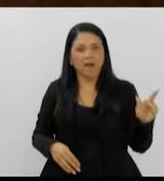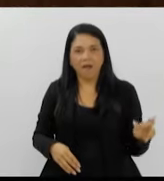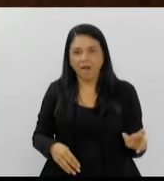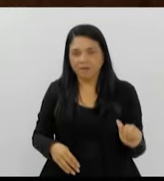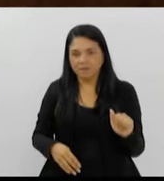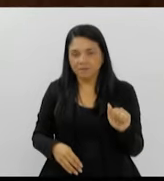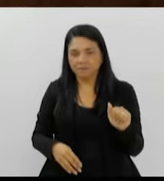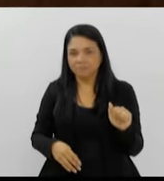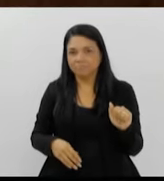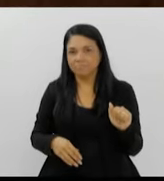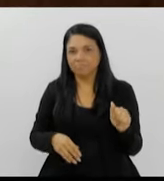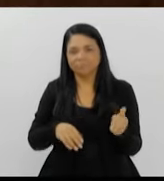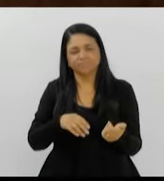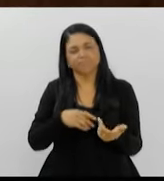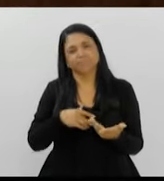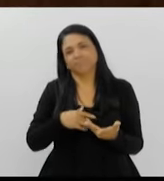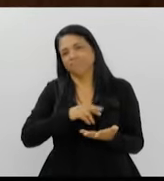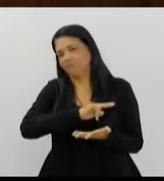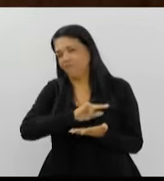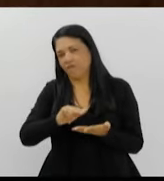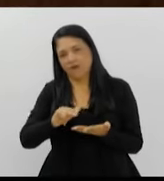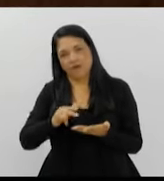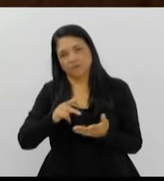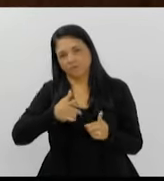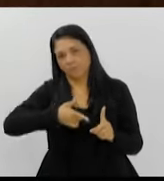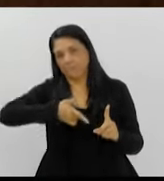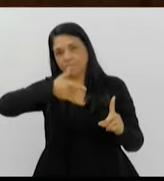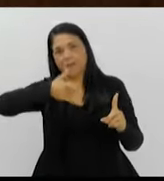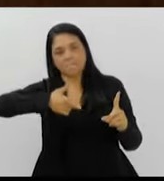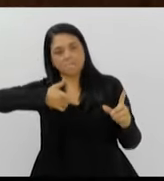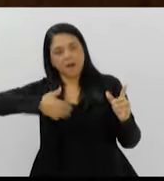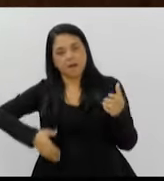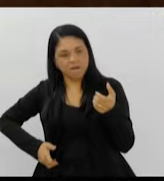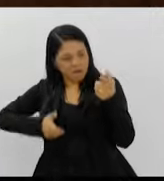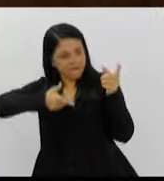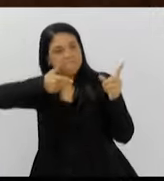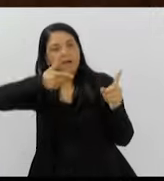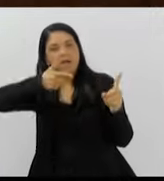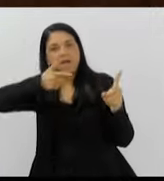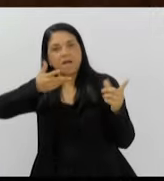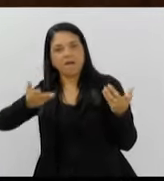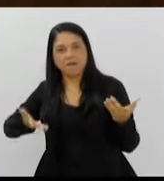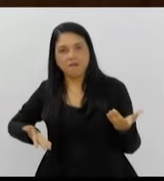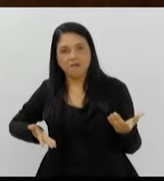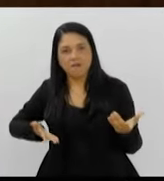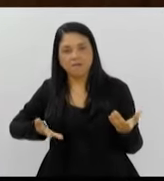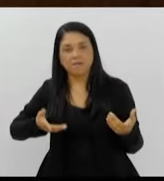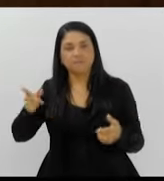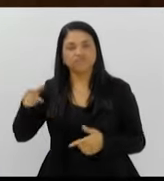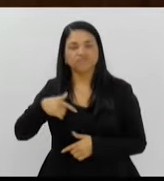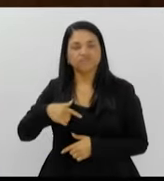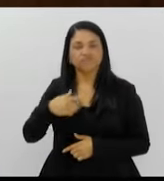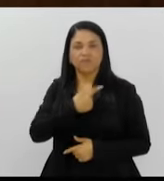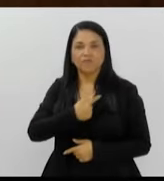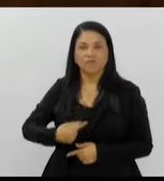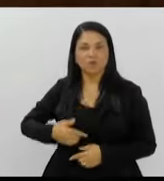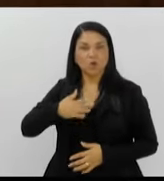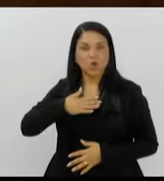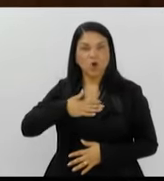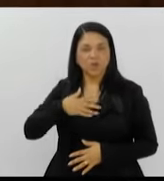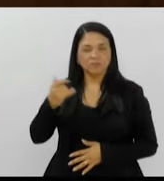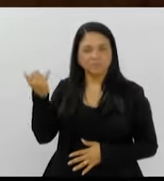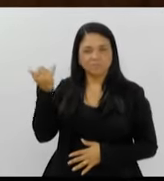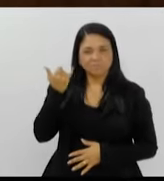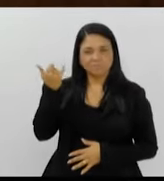vezes e aí como o governador gosta de se emprenhar pelo ouvido ele se incomoda quando um